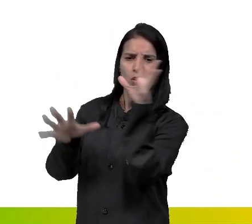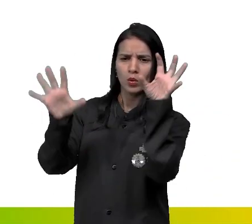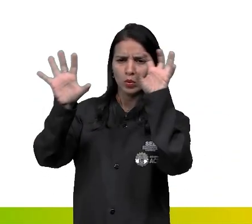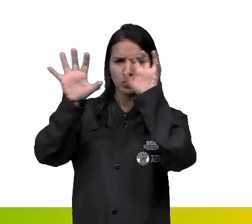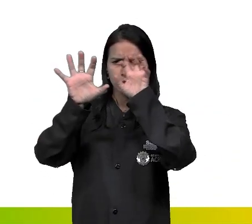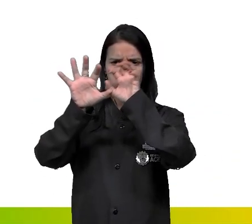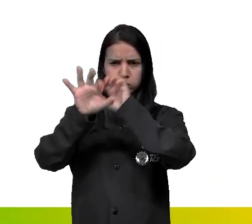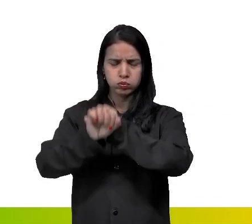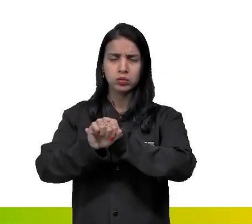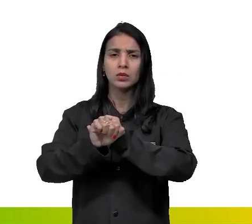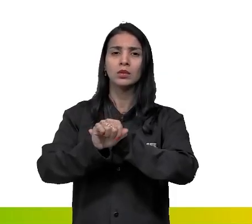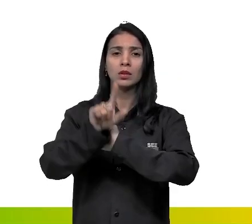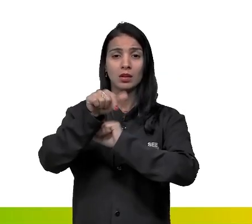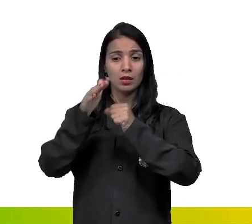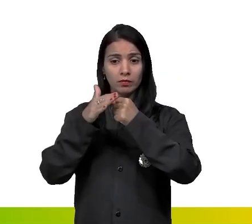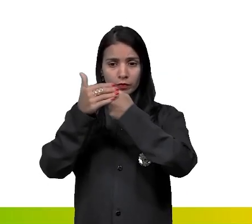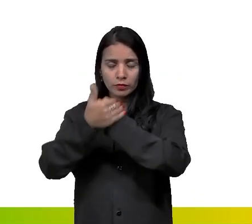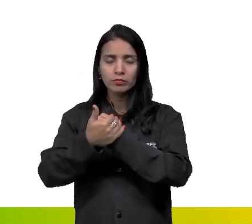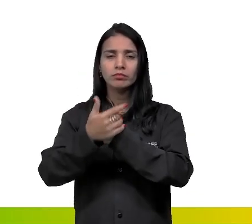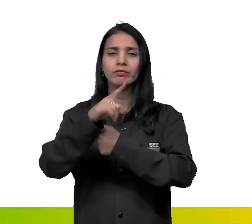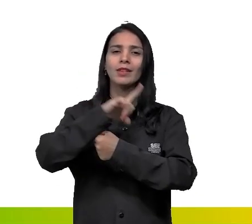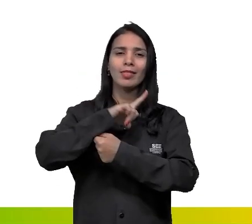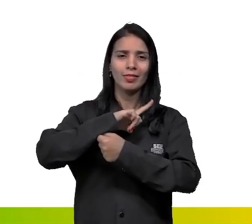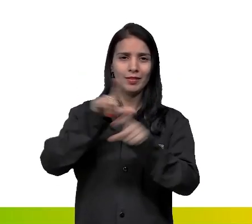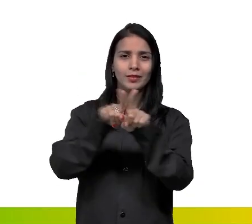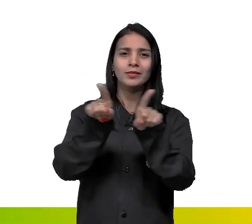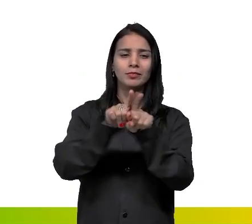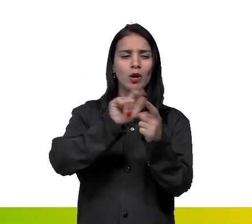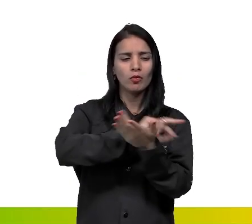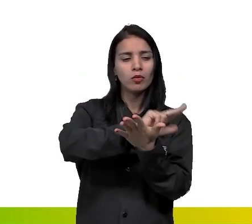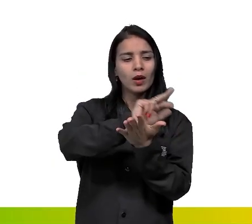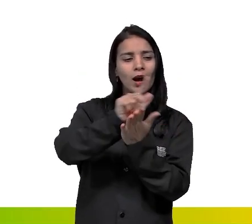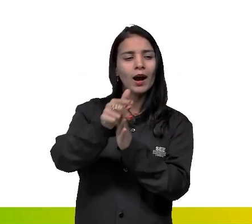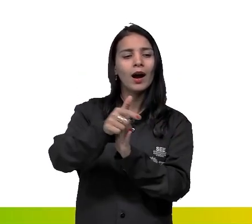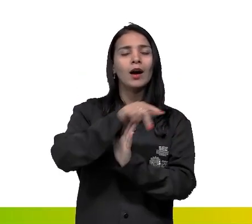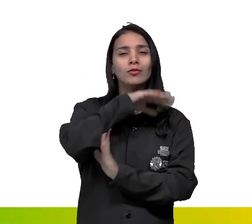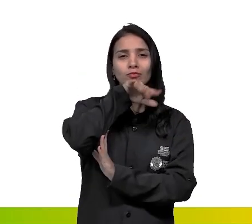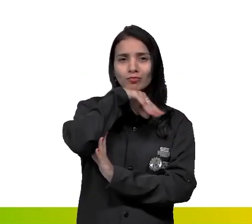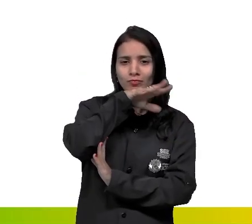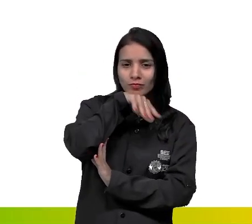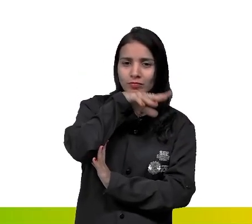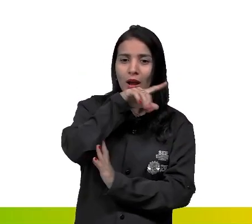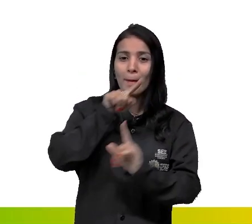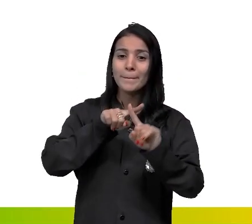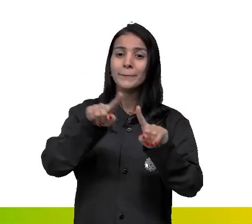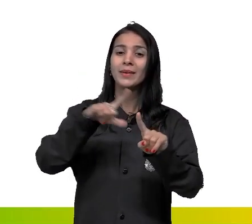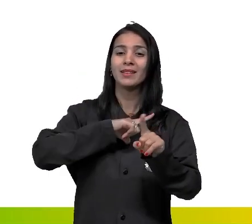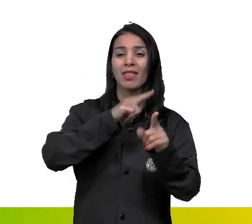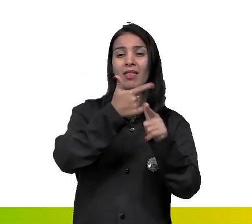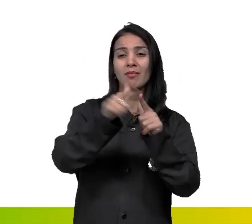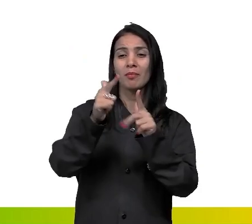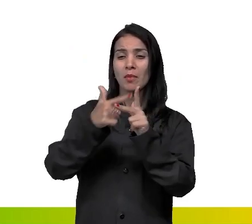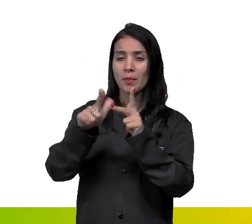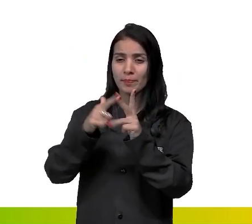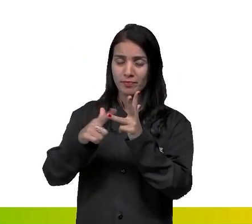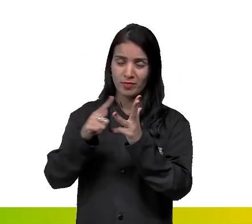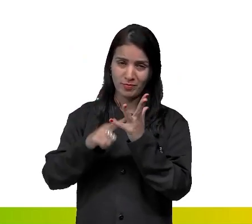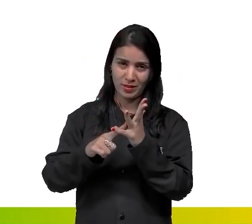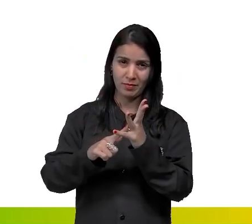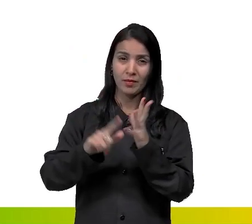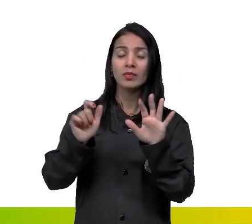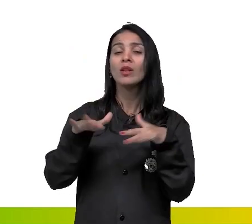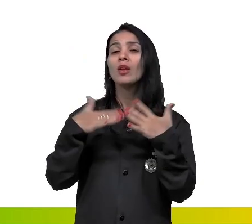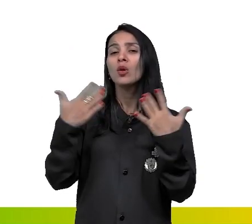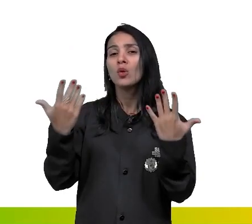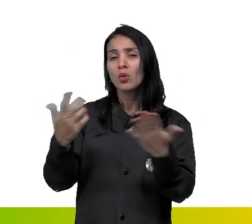em diversas espécies, e a gente tem um problema dentro da Mata Atlântica. Qual é esse problema? Qual é a principal